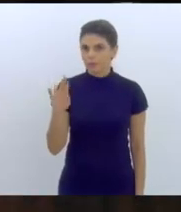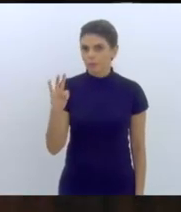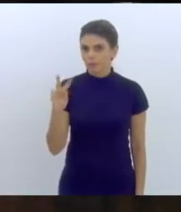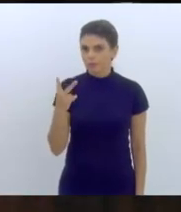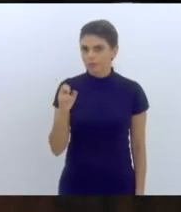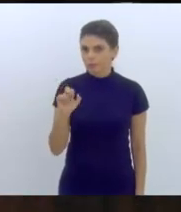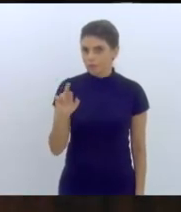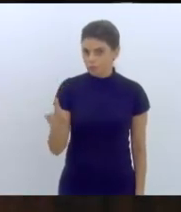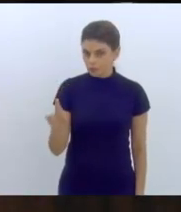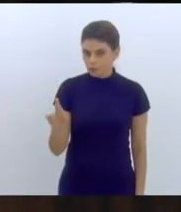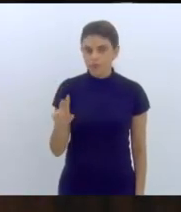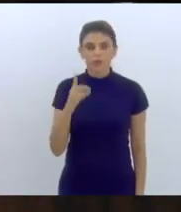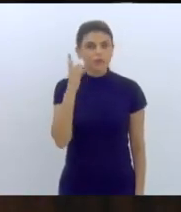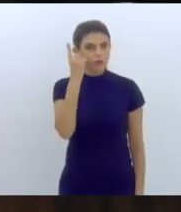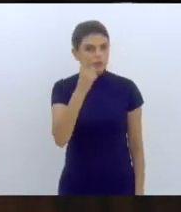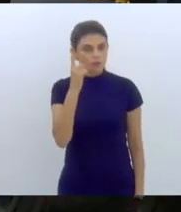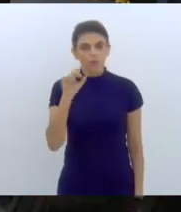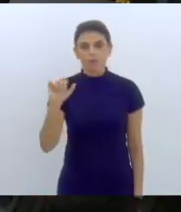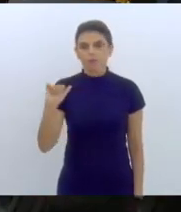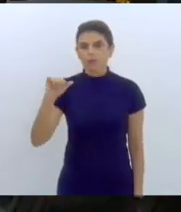Deputado Andrezinho Siciliano.